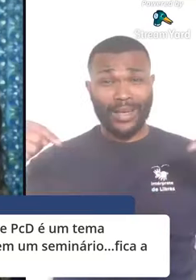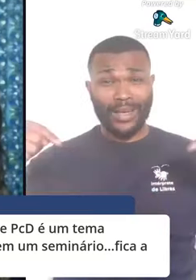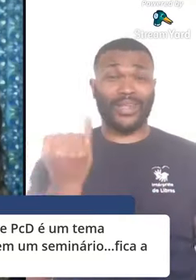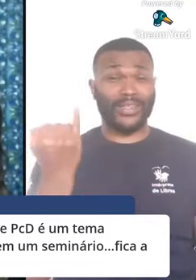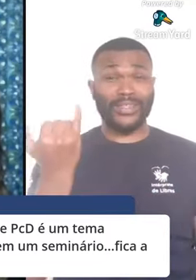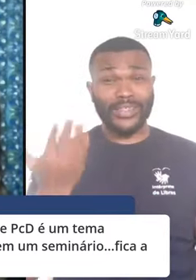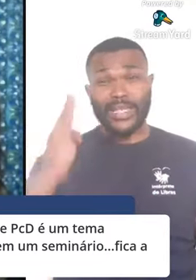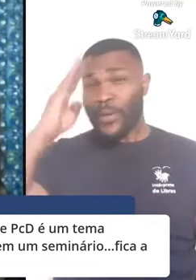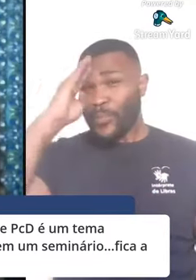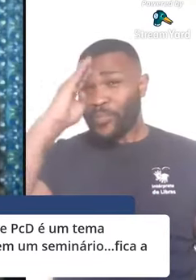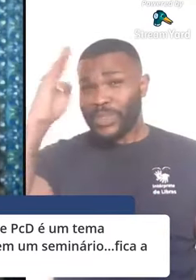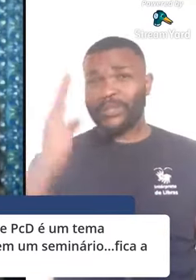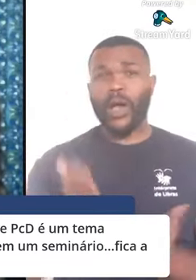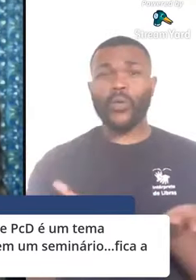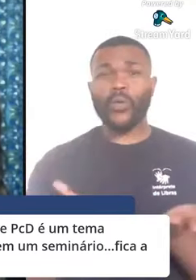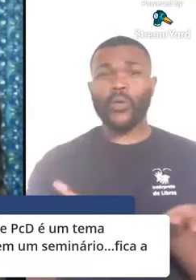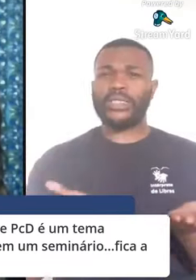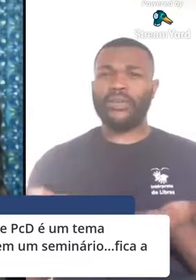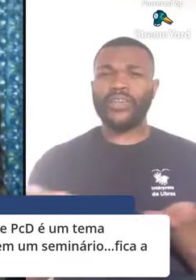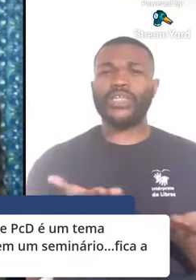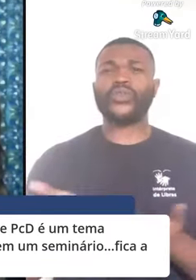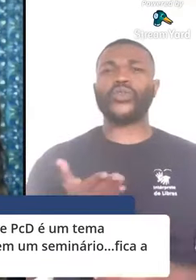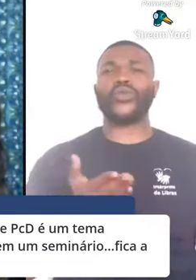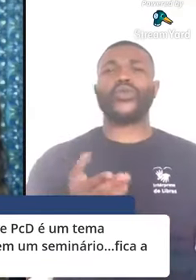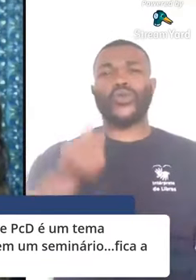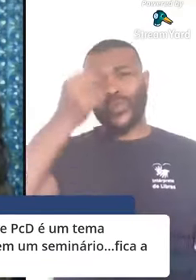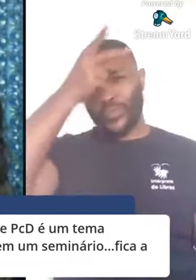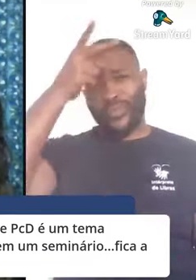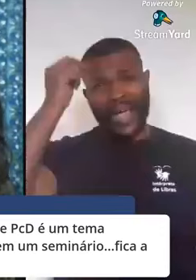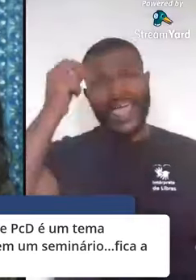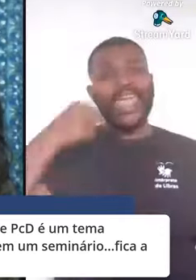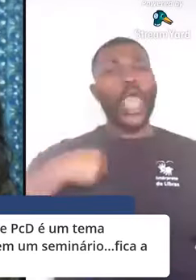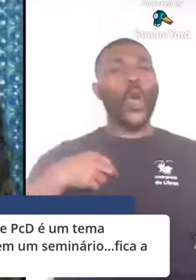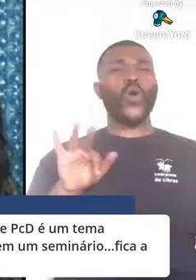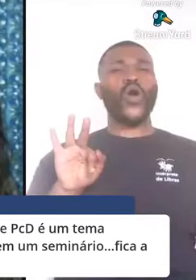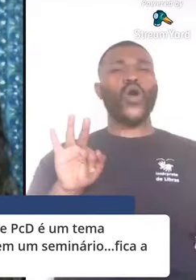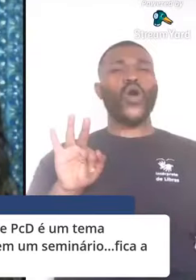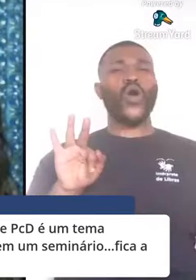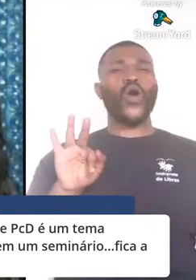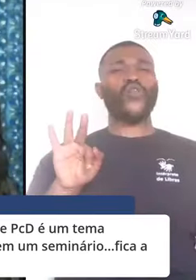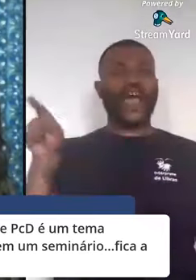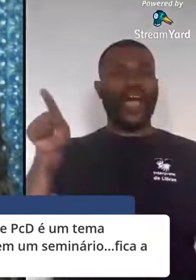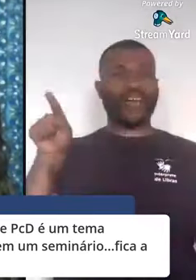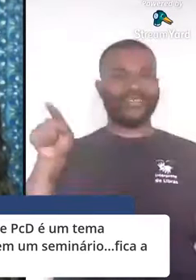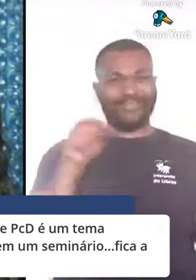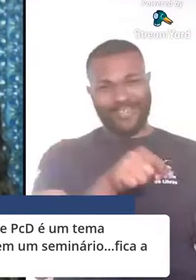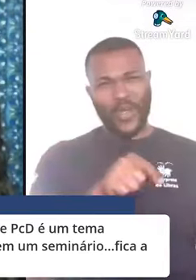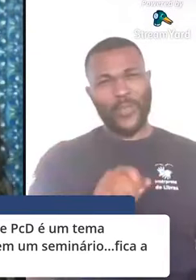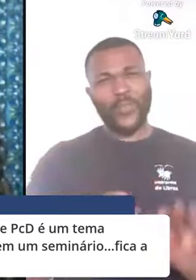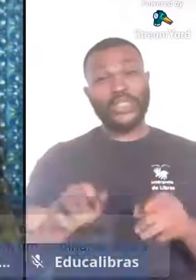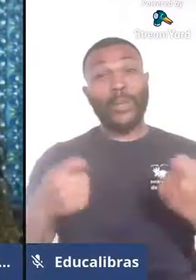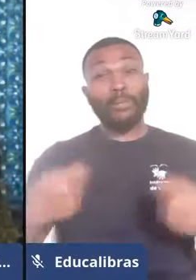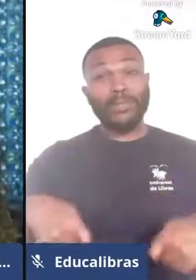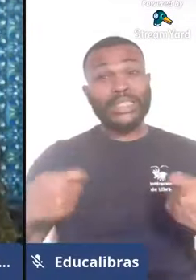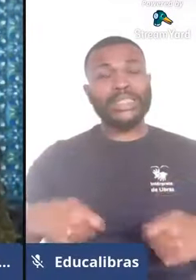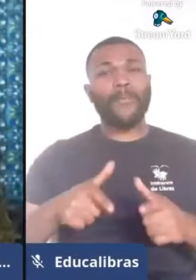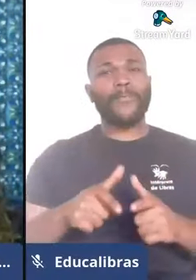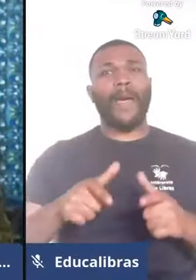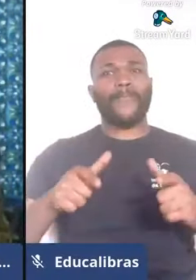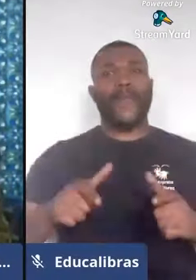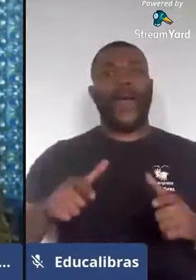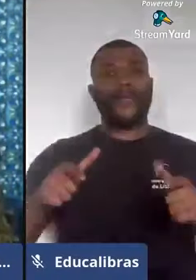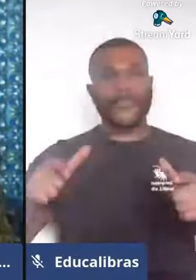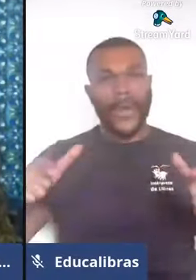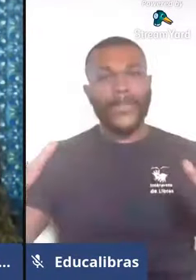nos serviços públicos. Então, eu sou muito fã desse projeto, eu acho muito inteligente, ele tem que ampliar, tem que ser replicado esse modelo em